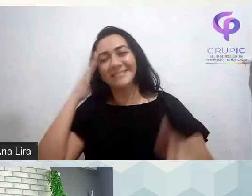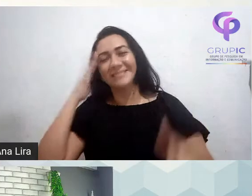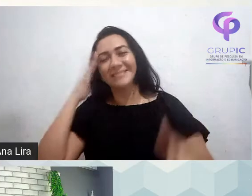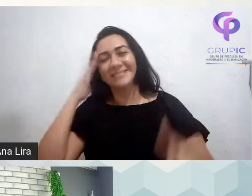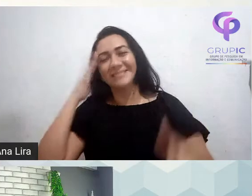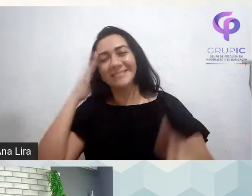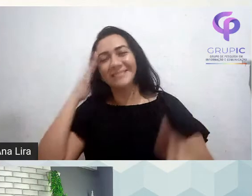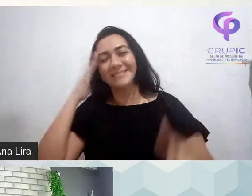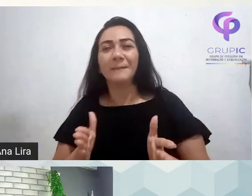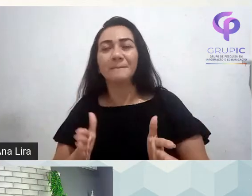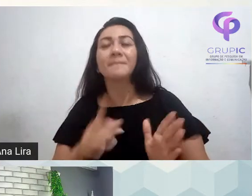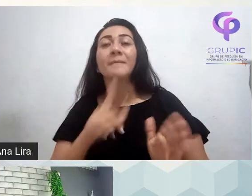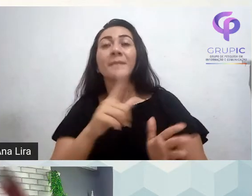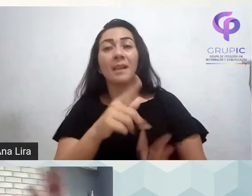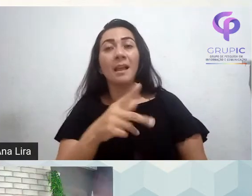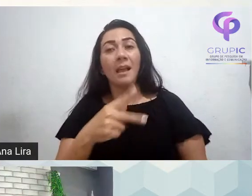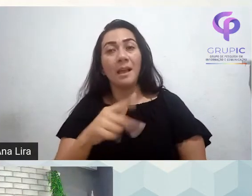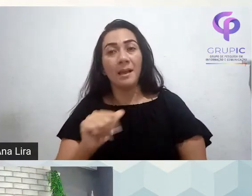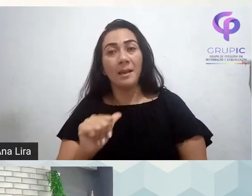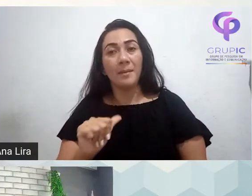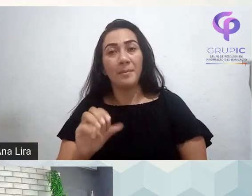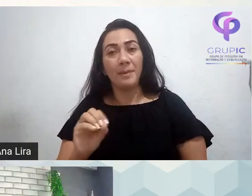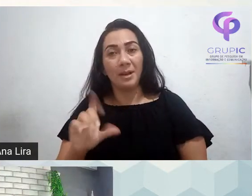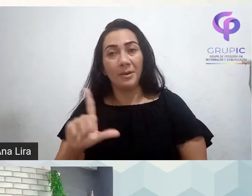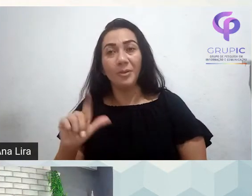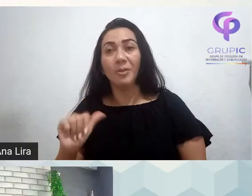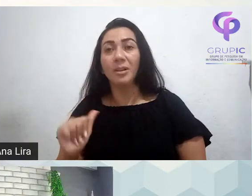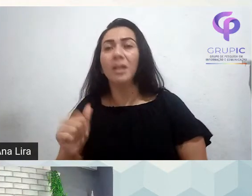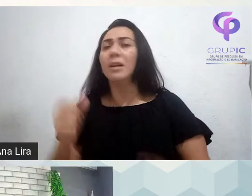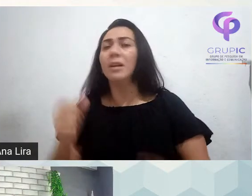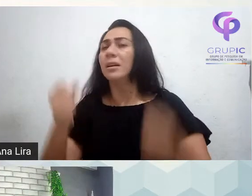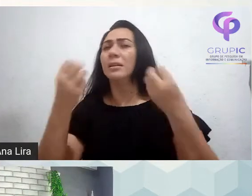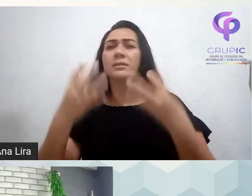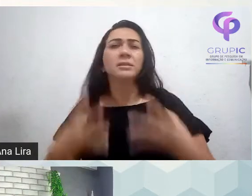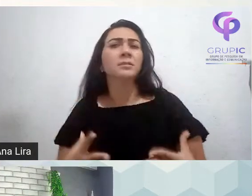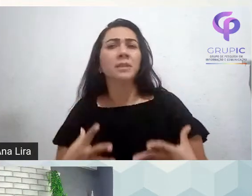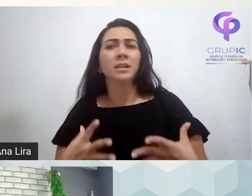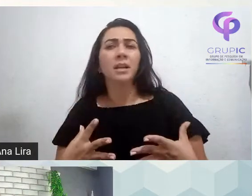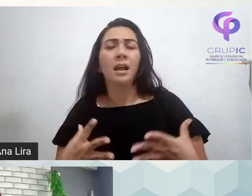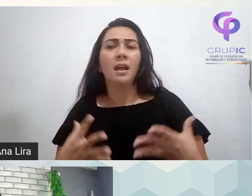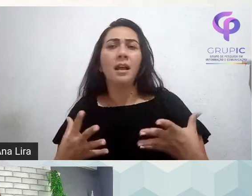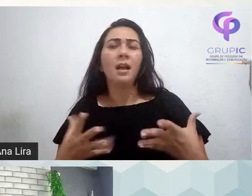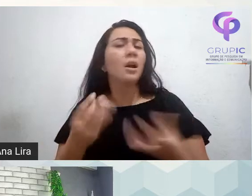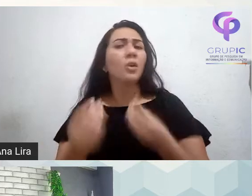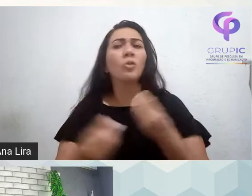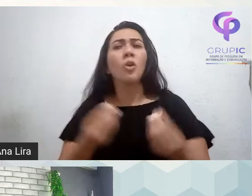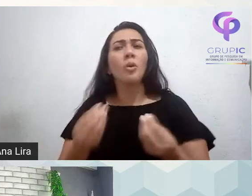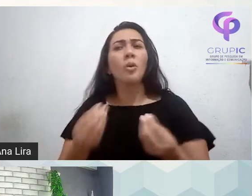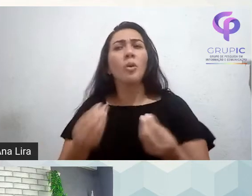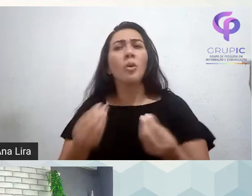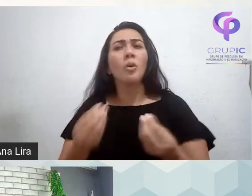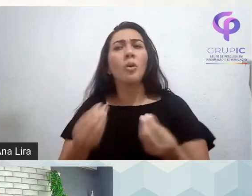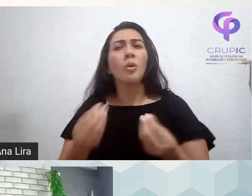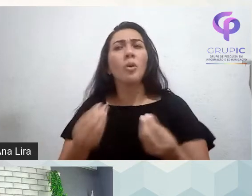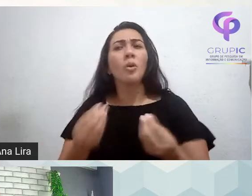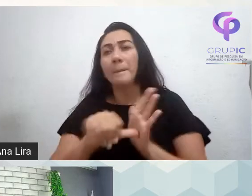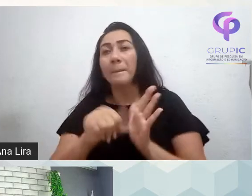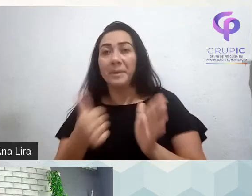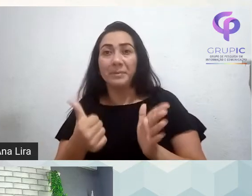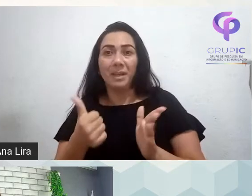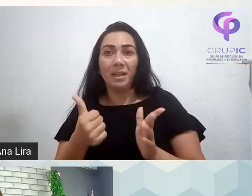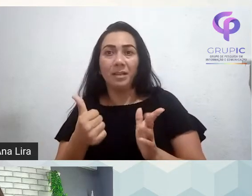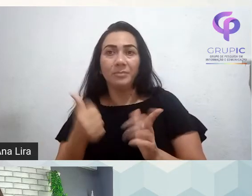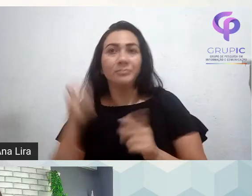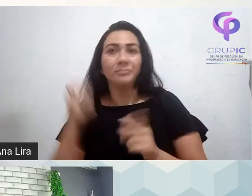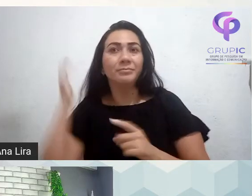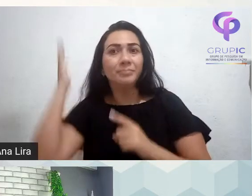vocês. Se vai querer, ao final, responder pergunta, se vai querer responder as perguntas ao